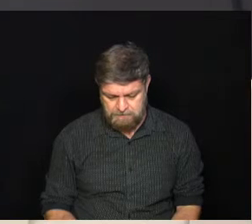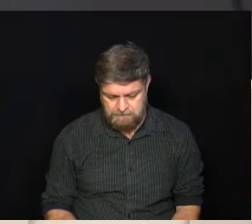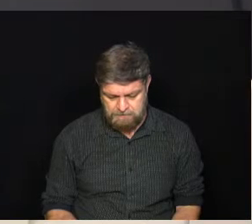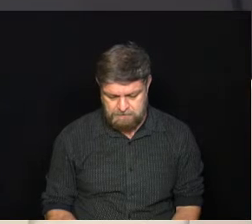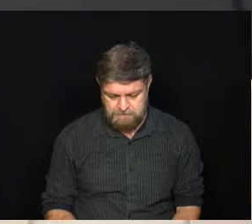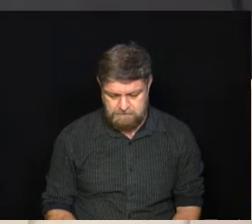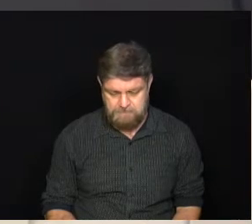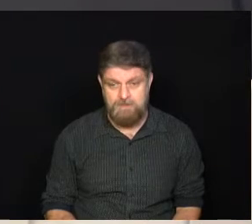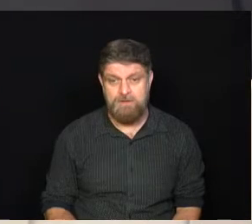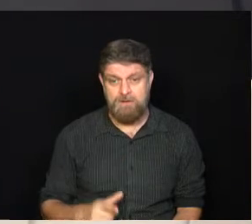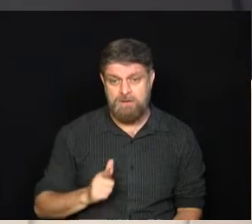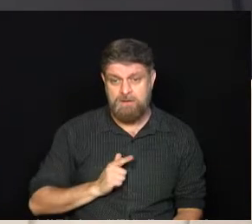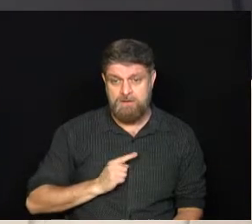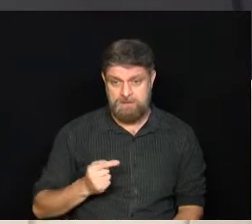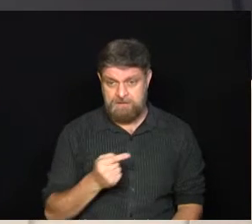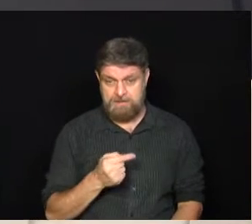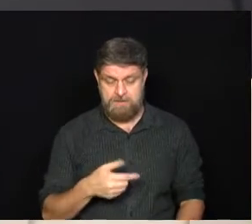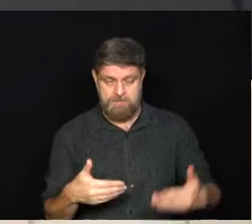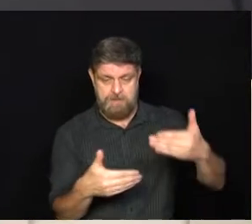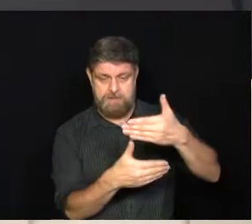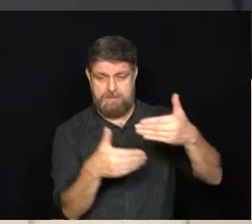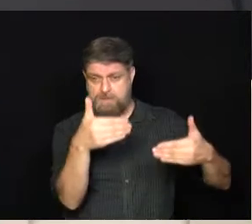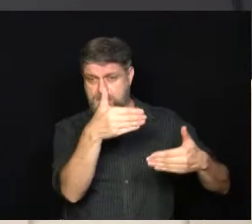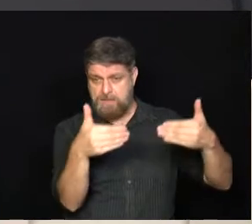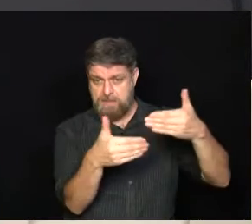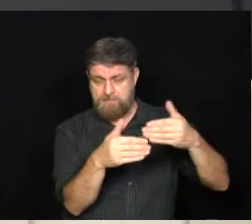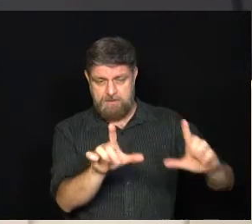Então, está aqui a tabela, o